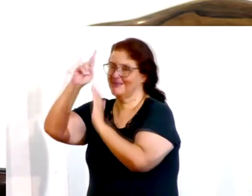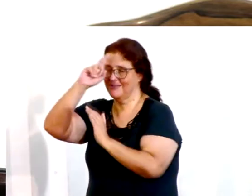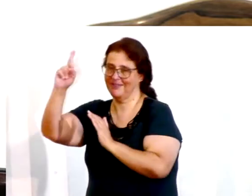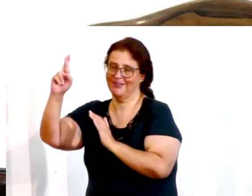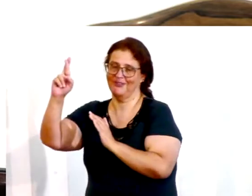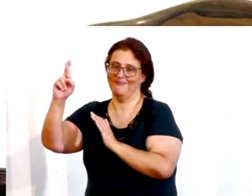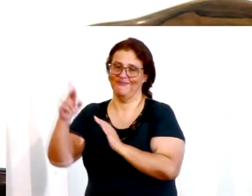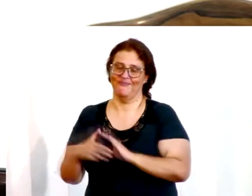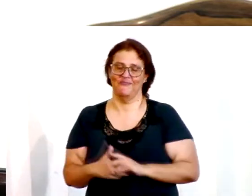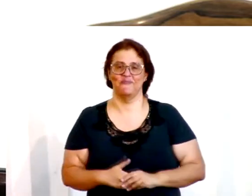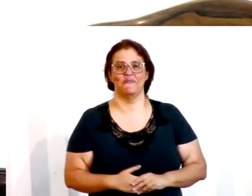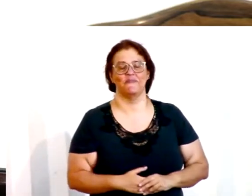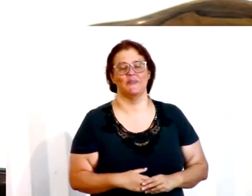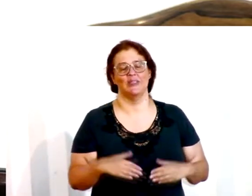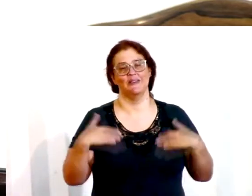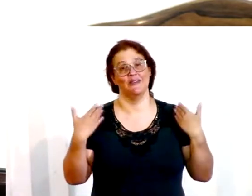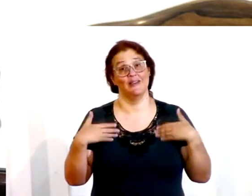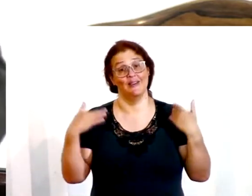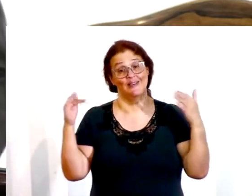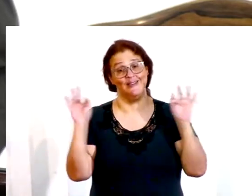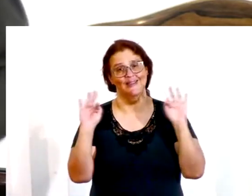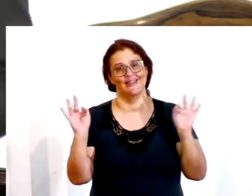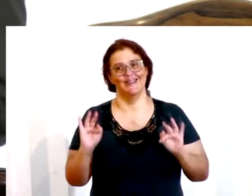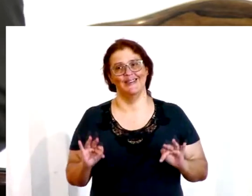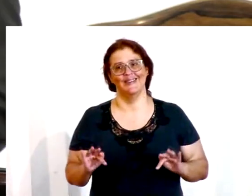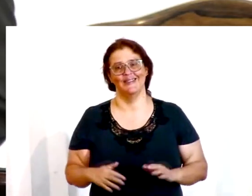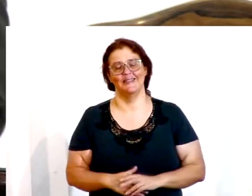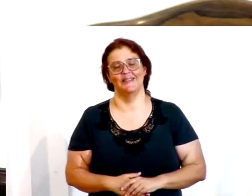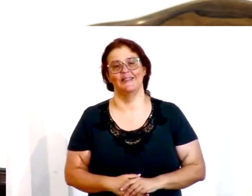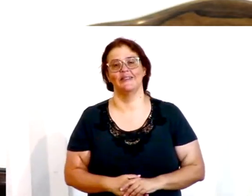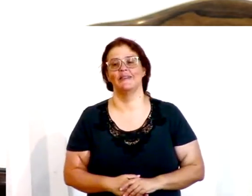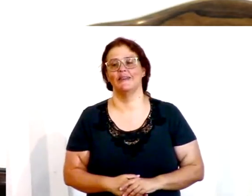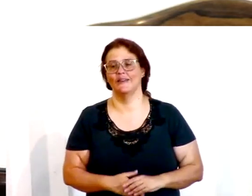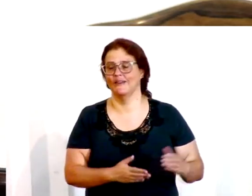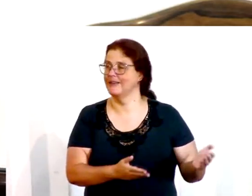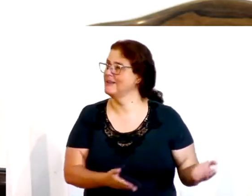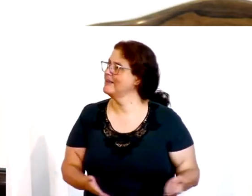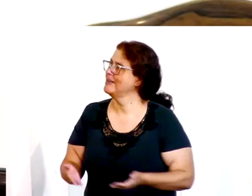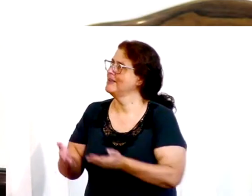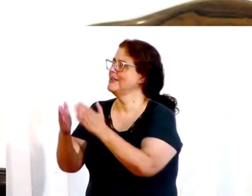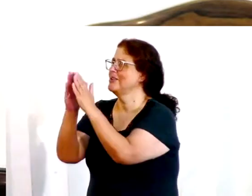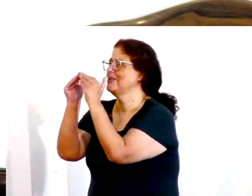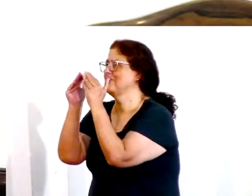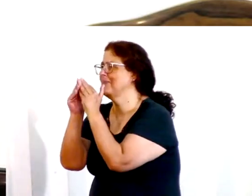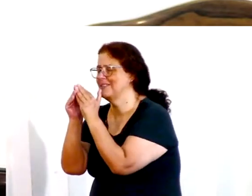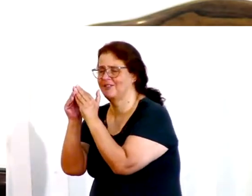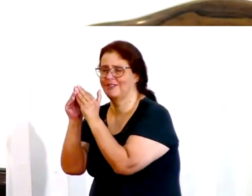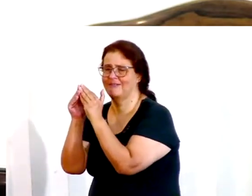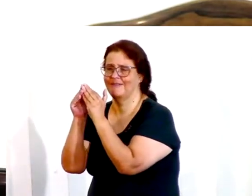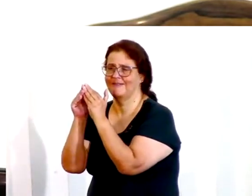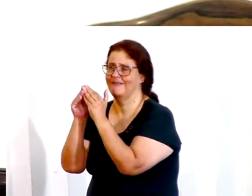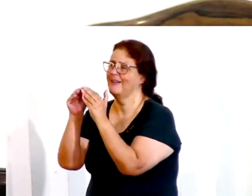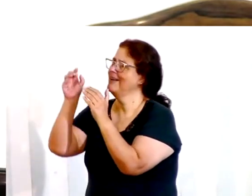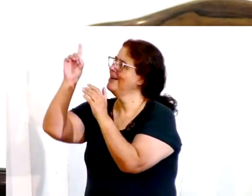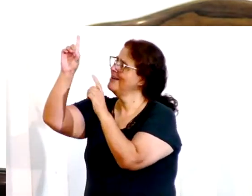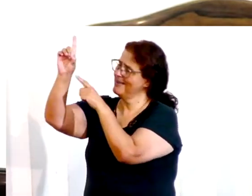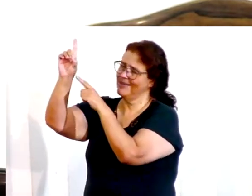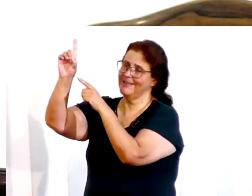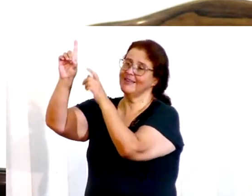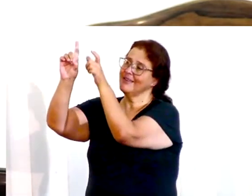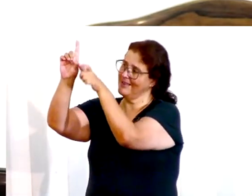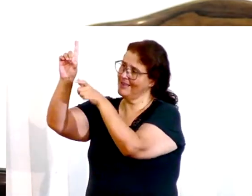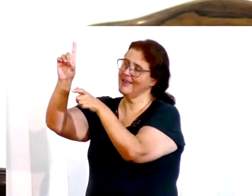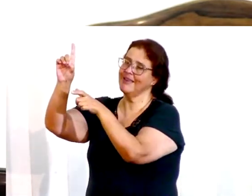Portanto, estar contente é recorrer àquele que é autossuficiente em si mesmo e que habita em